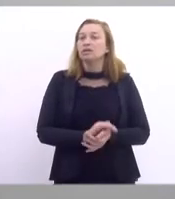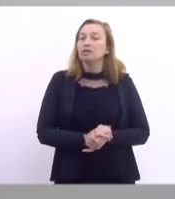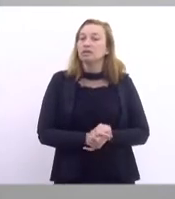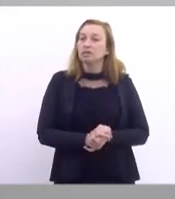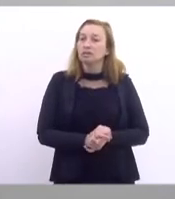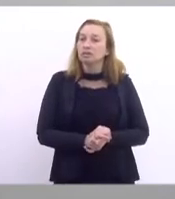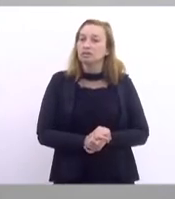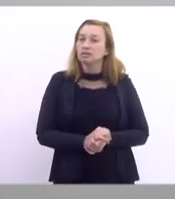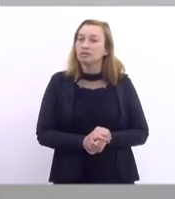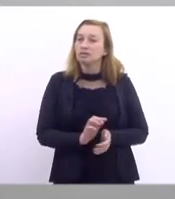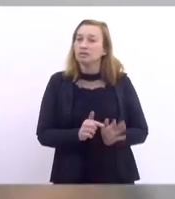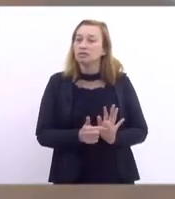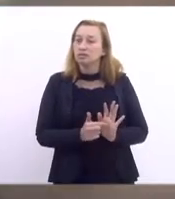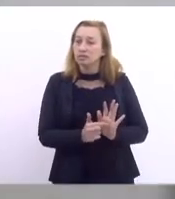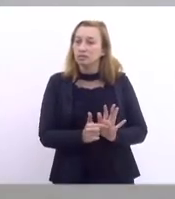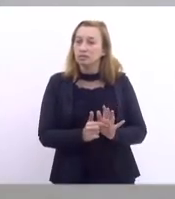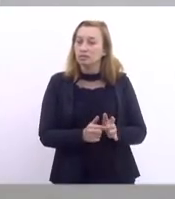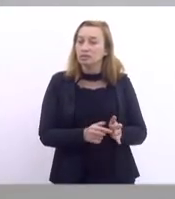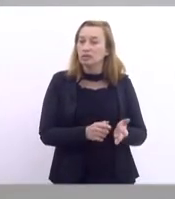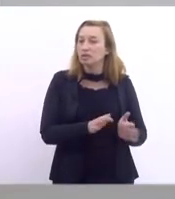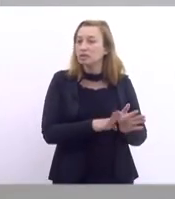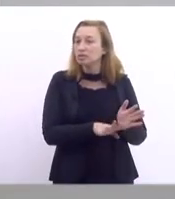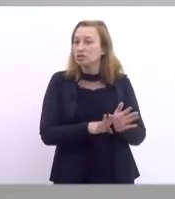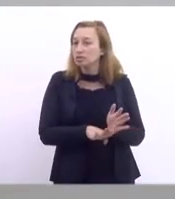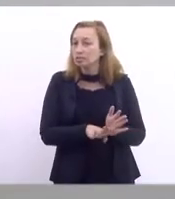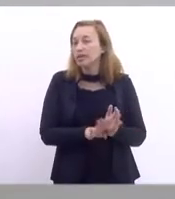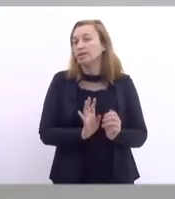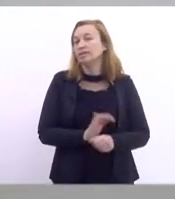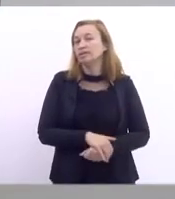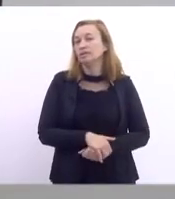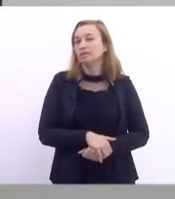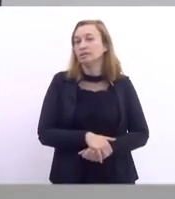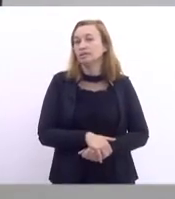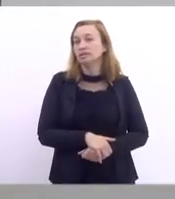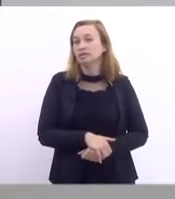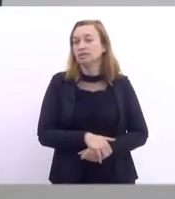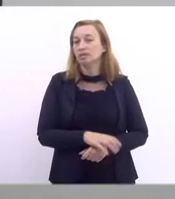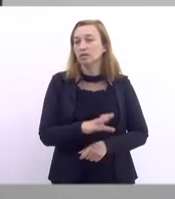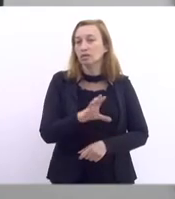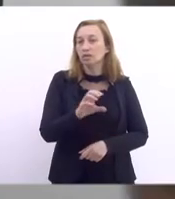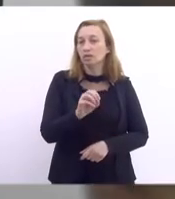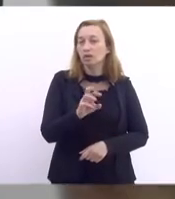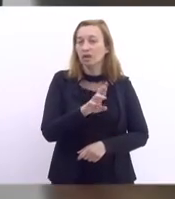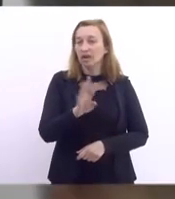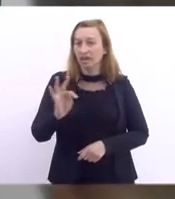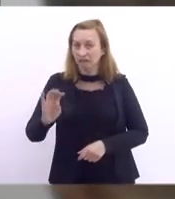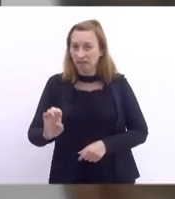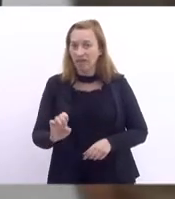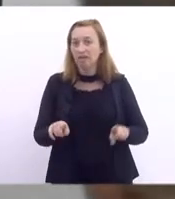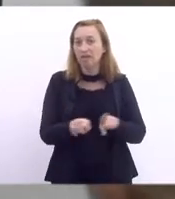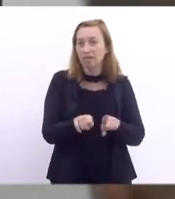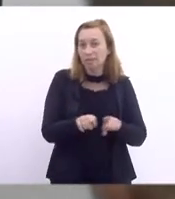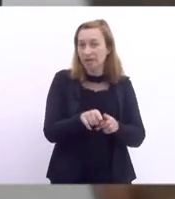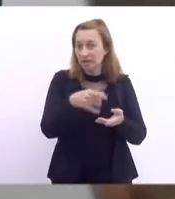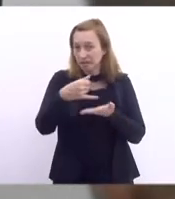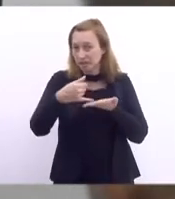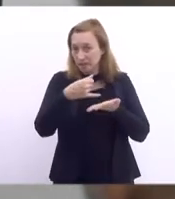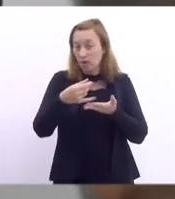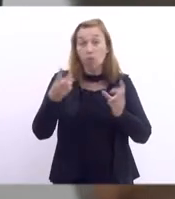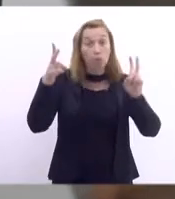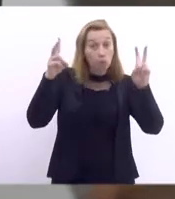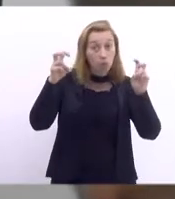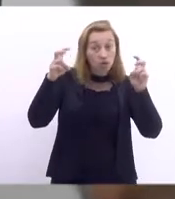estarem classificada a gente despesas correntes e despesas de Capital a